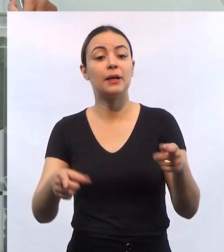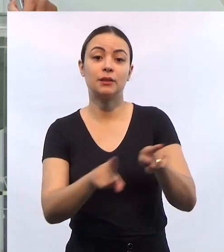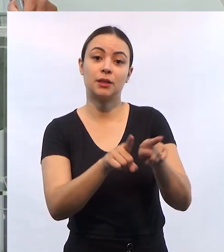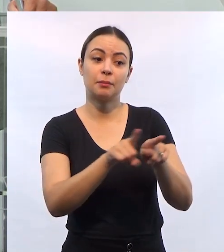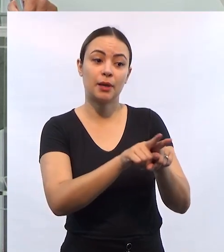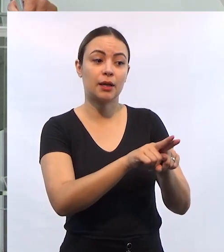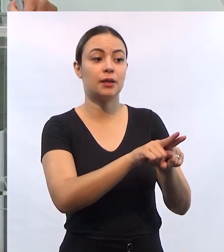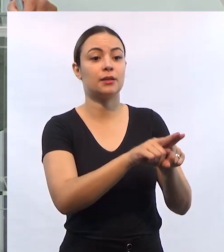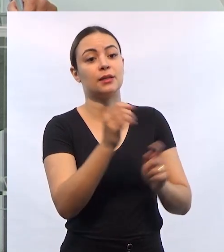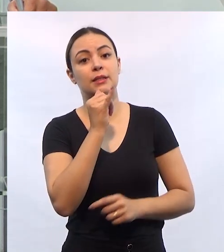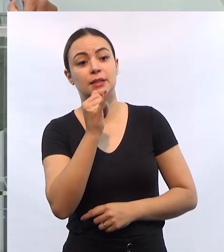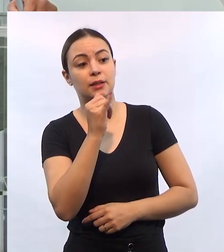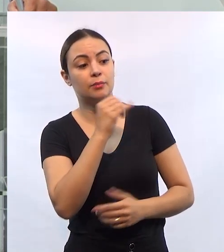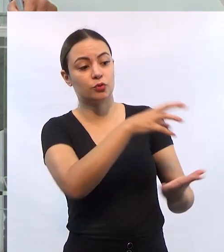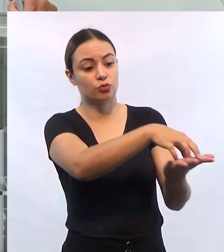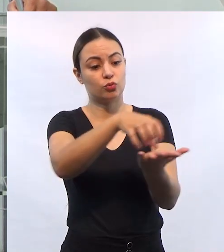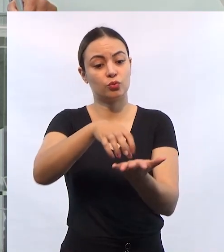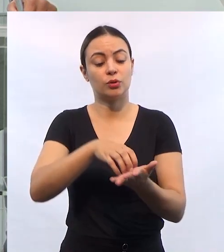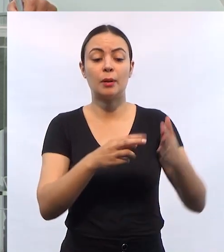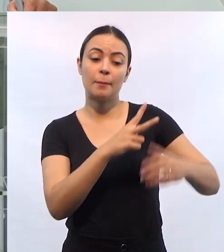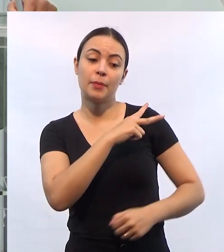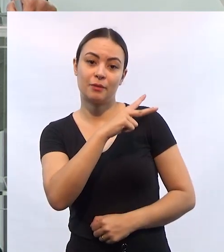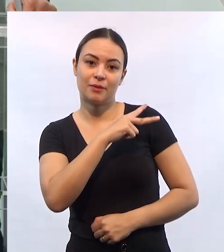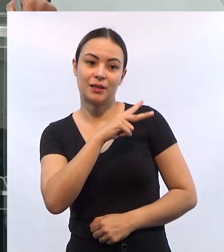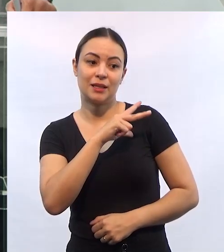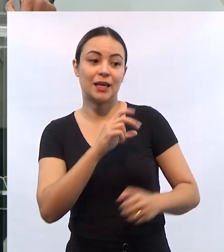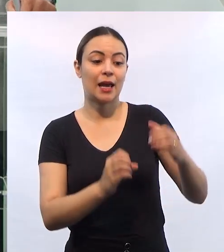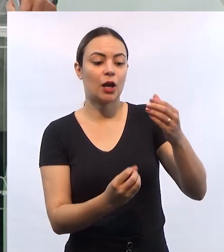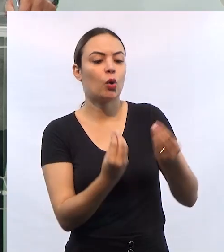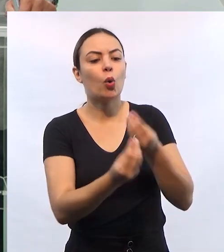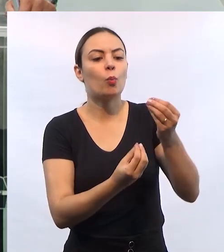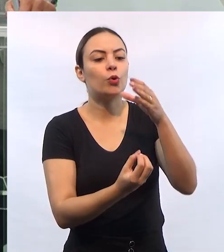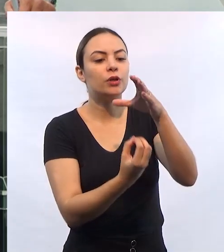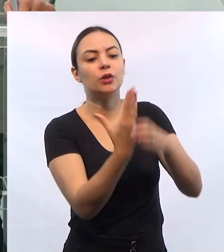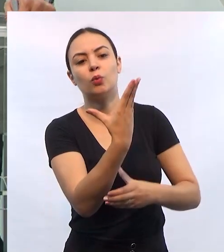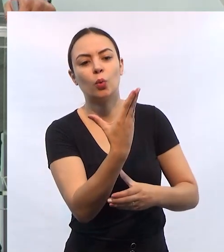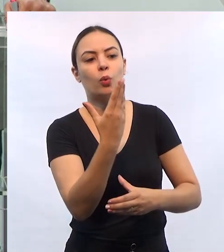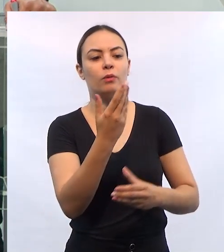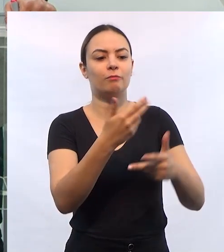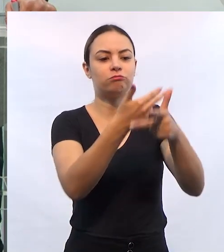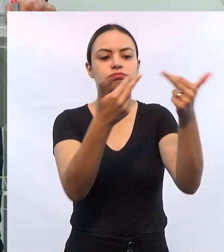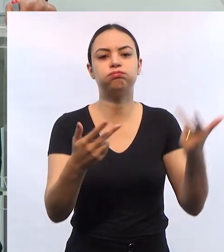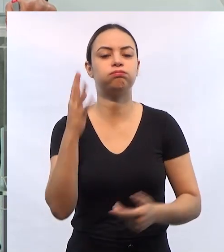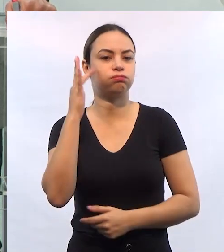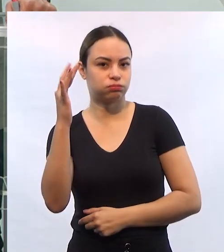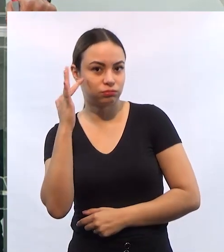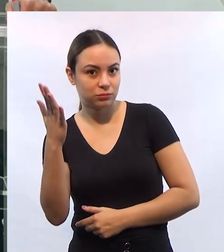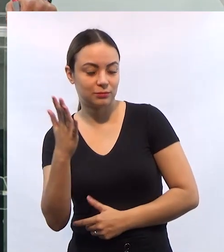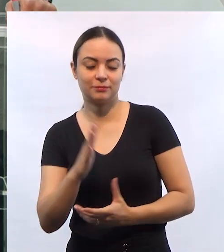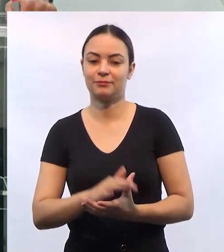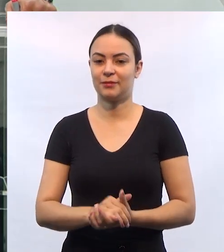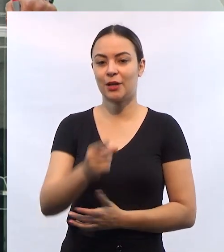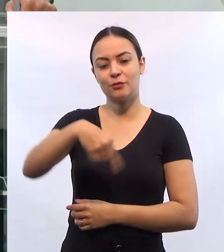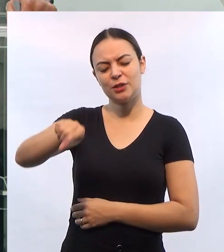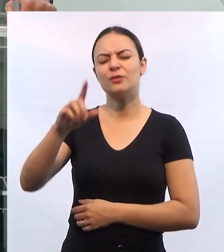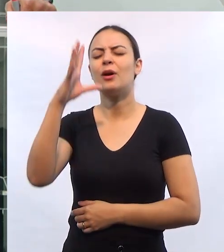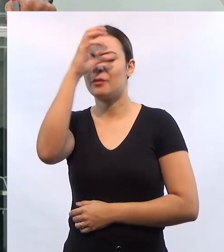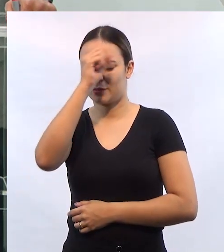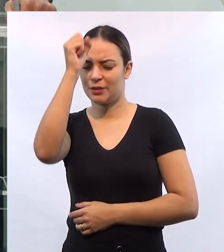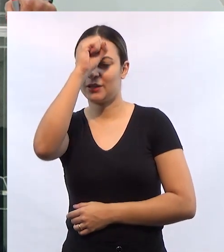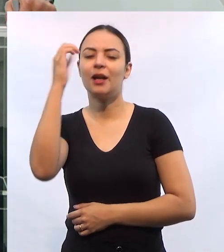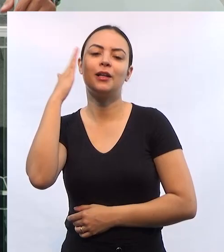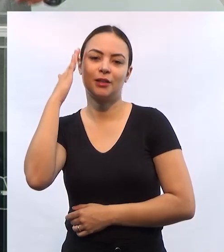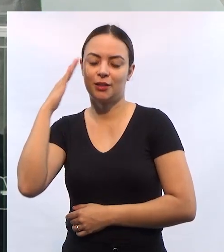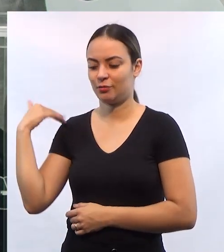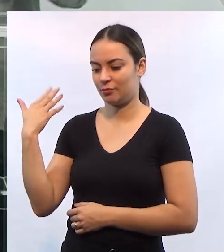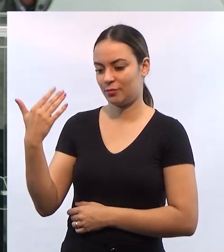onde surgiu todas as teorias, tá bom? Você vai entender de uma forma muito mais prática ao longo deste curso. Estamos no início, né? A primeira